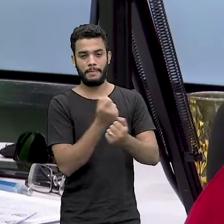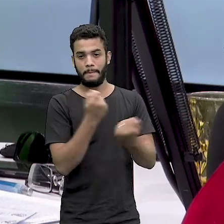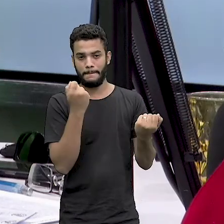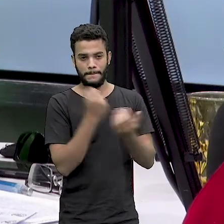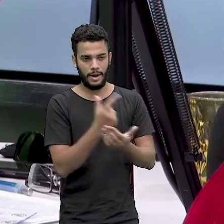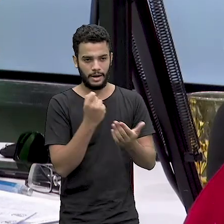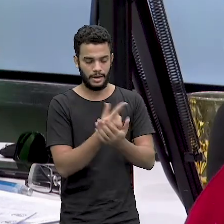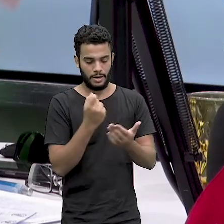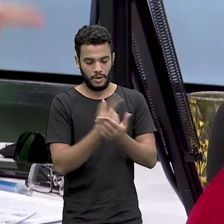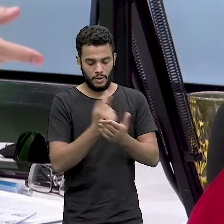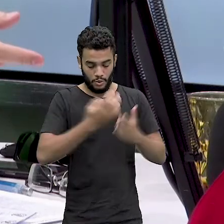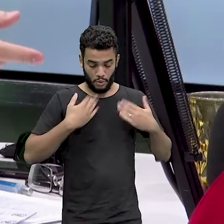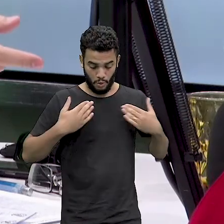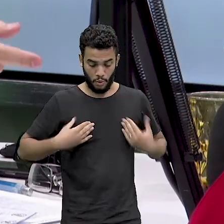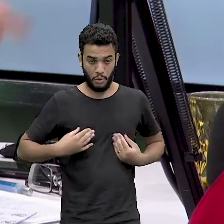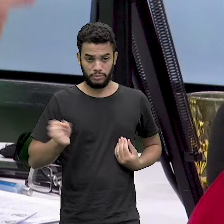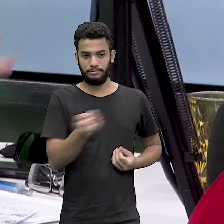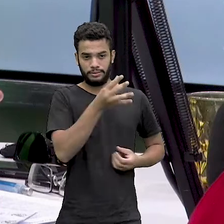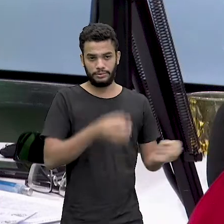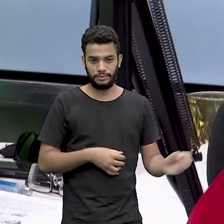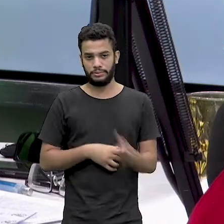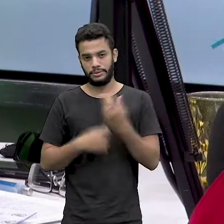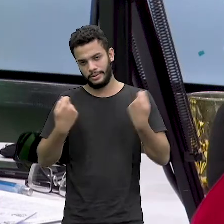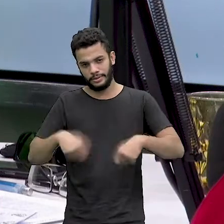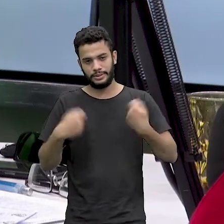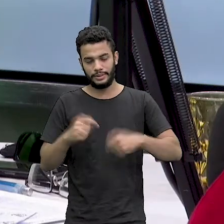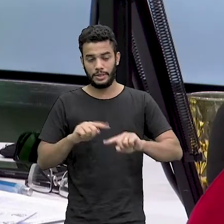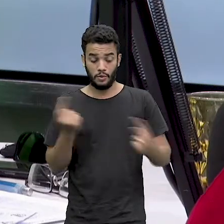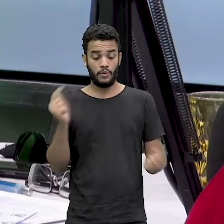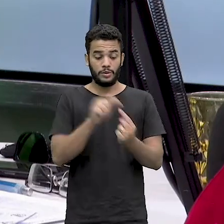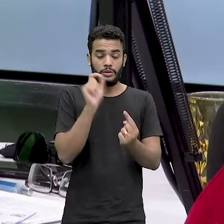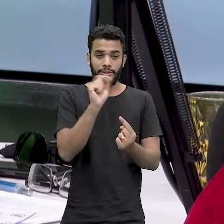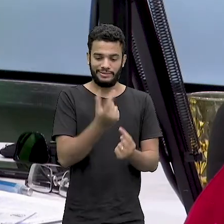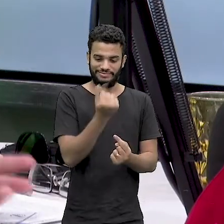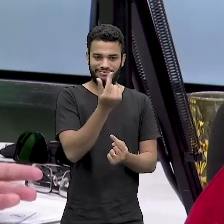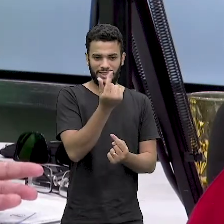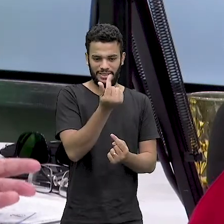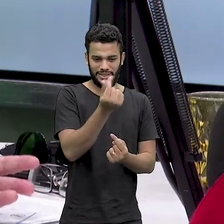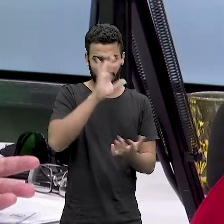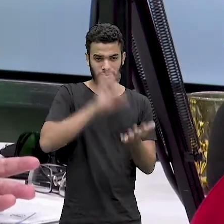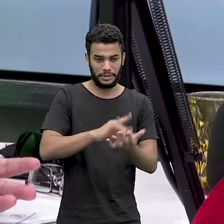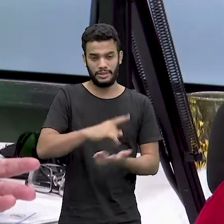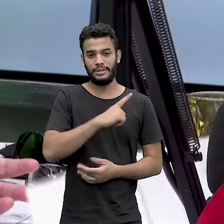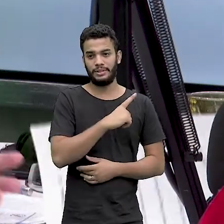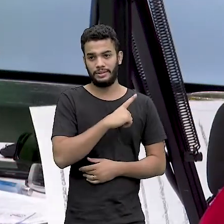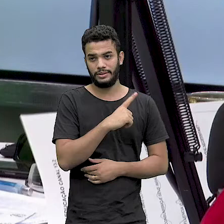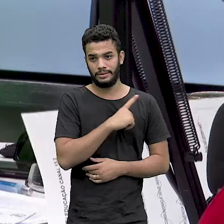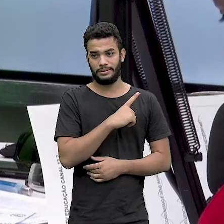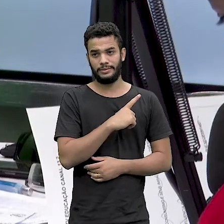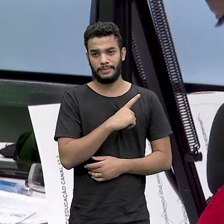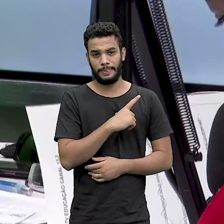comprando dentro do próprio jogo, gastando aquele dinheiro. Quer dizer, que você compra nada, né? Porque